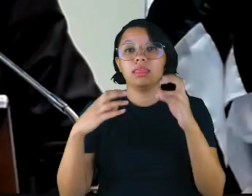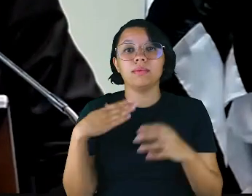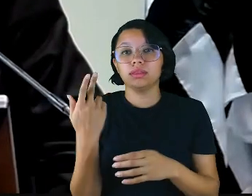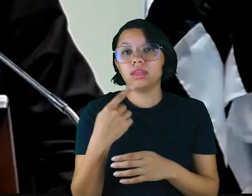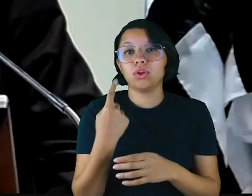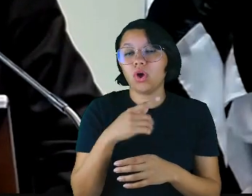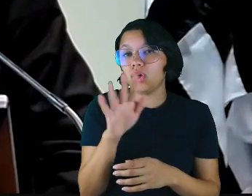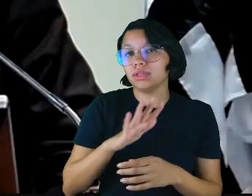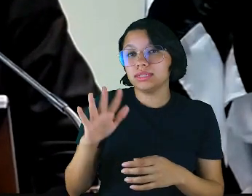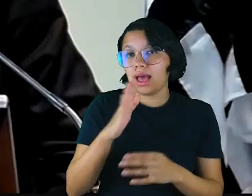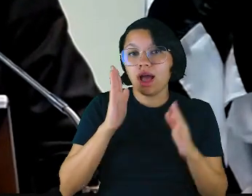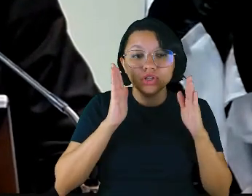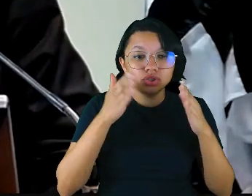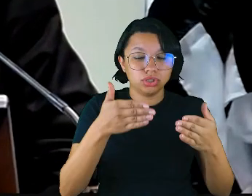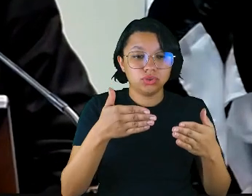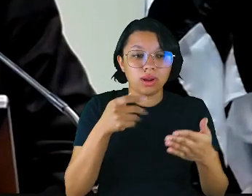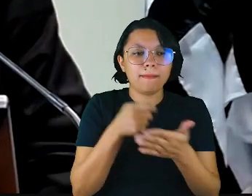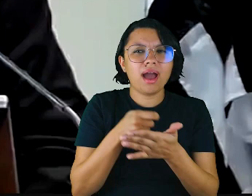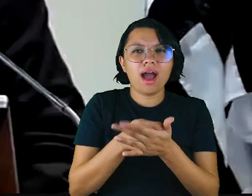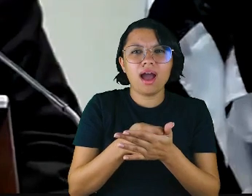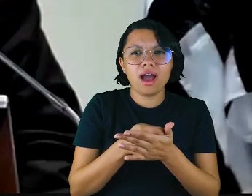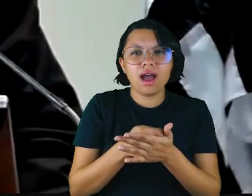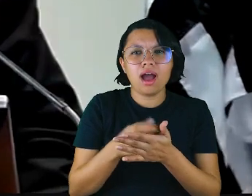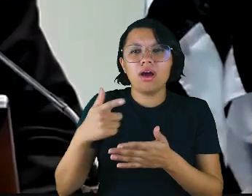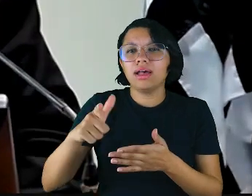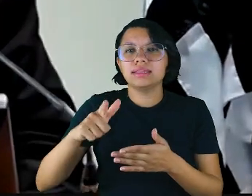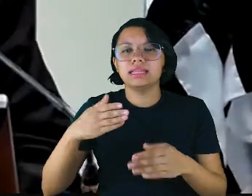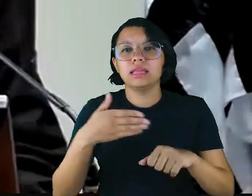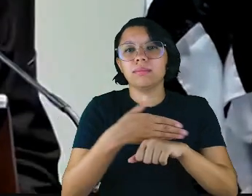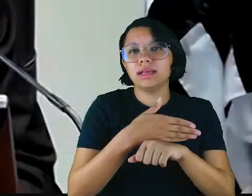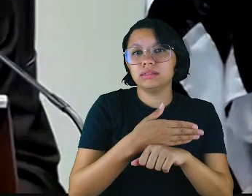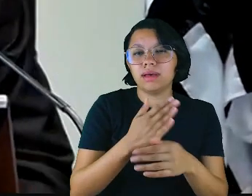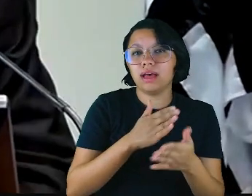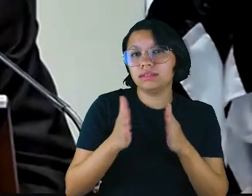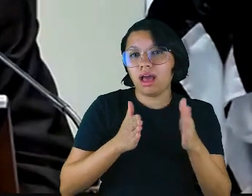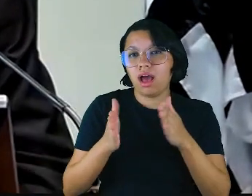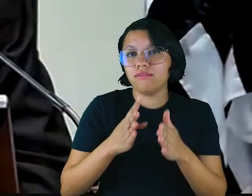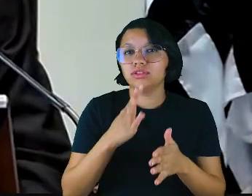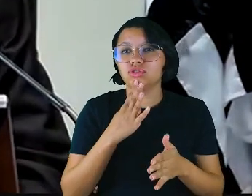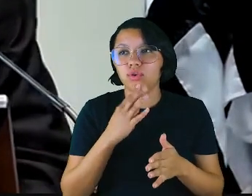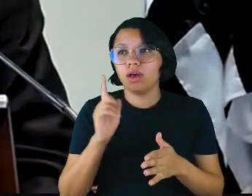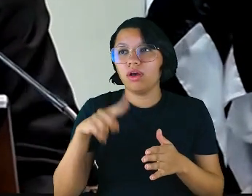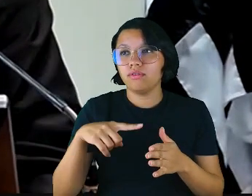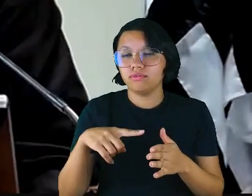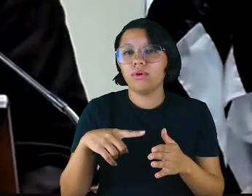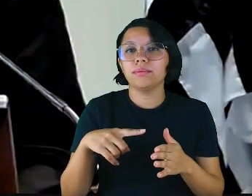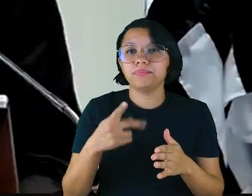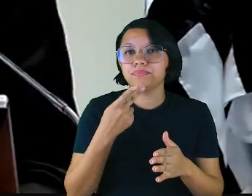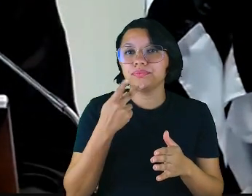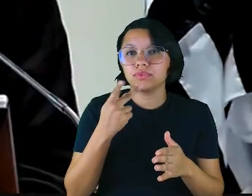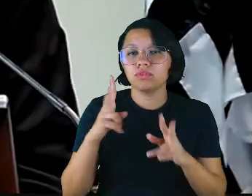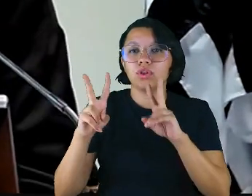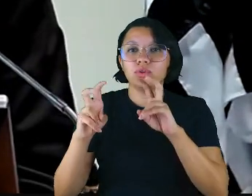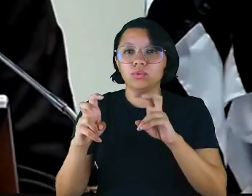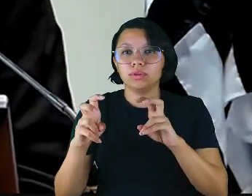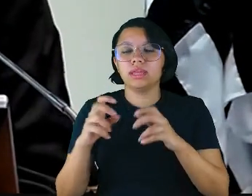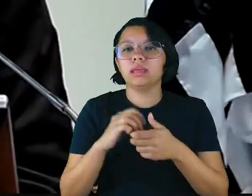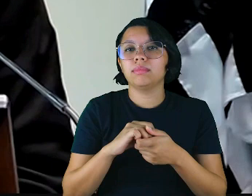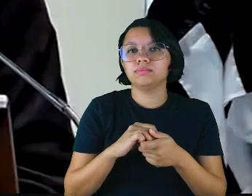econômico ser redirecionamento na execução, sem ter participado da fase de conhecimento. Foi deflagrado um